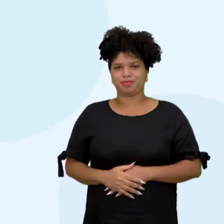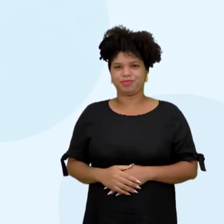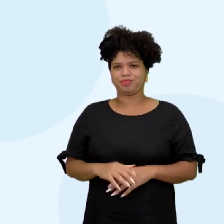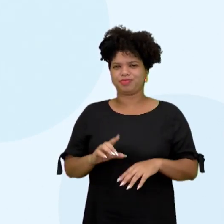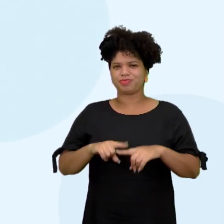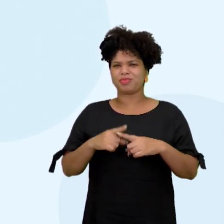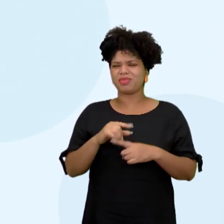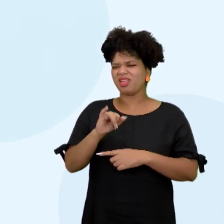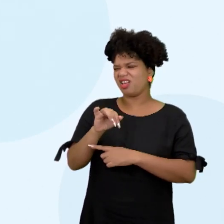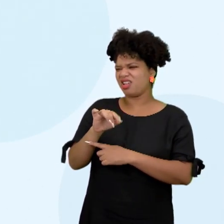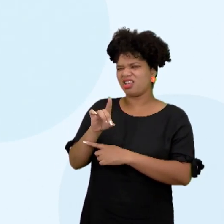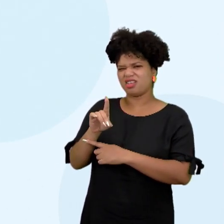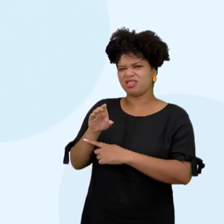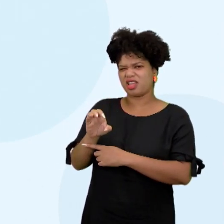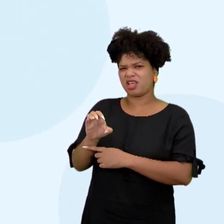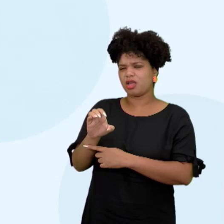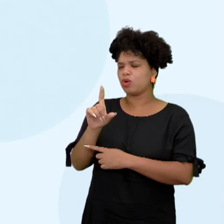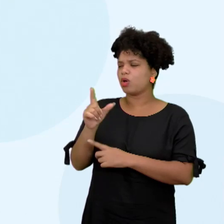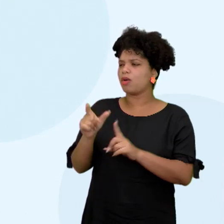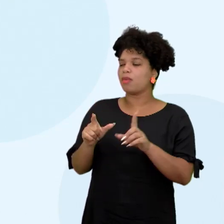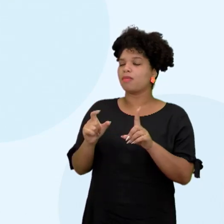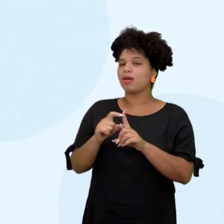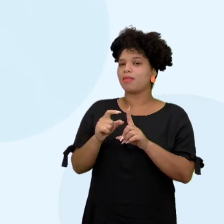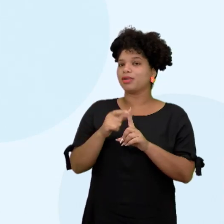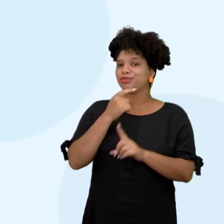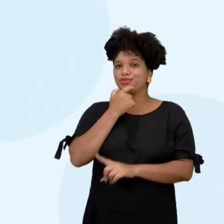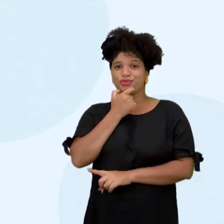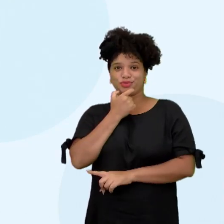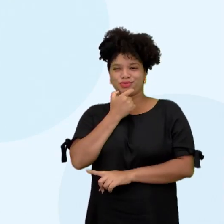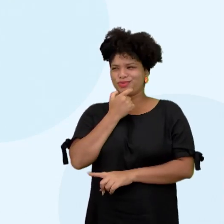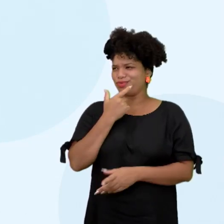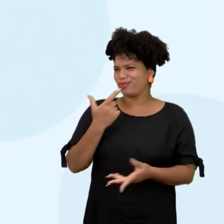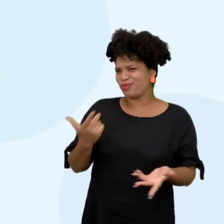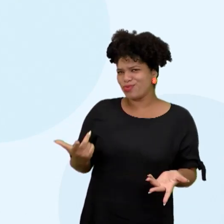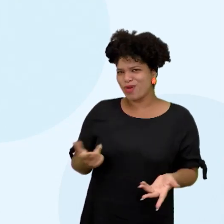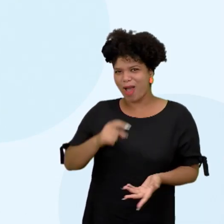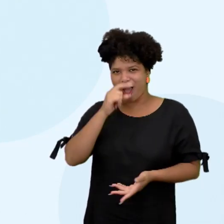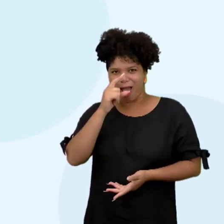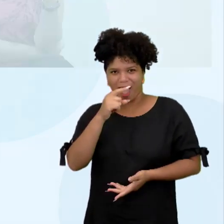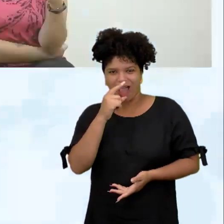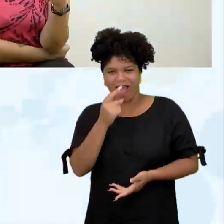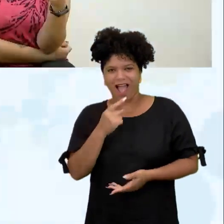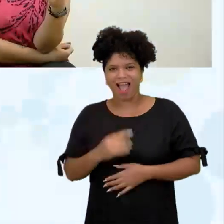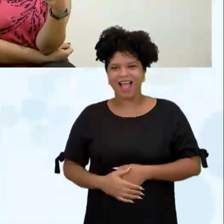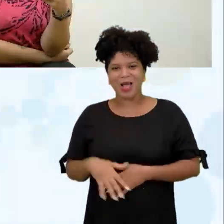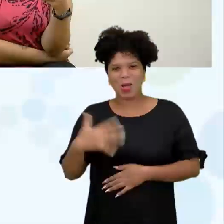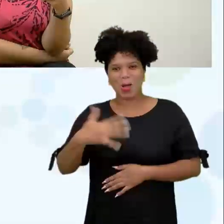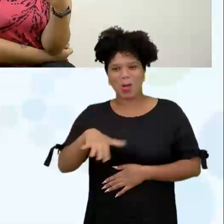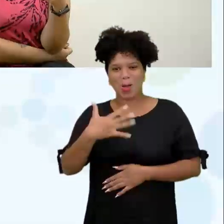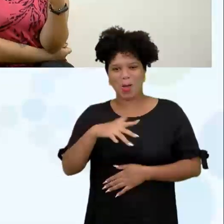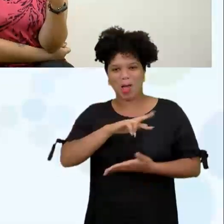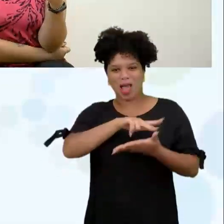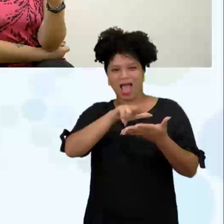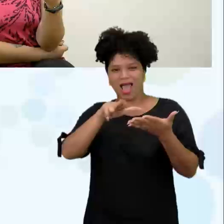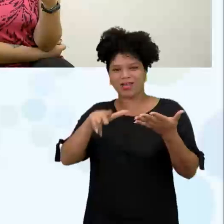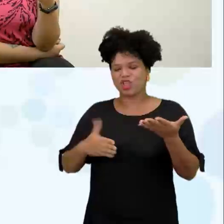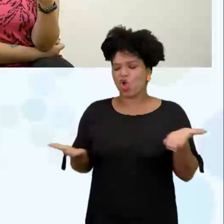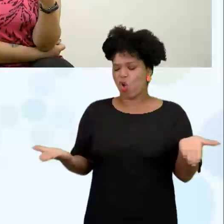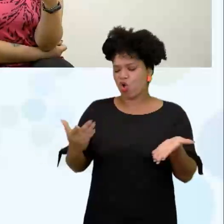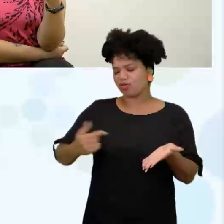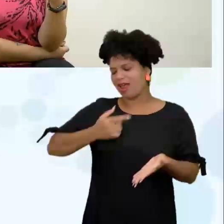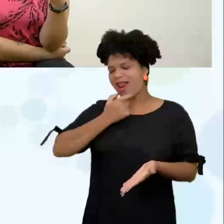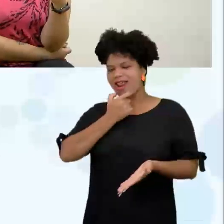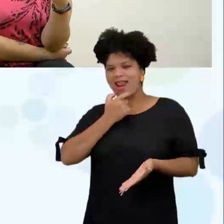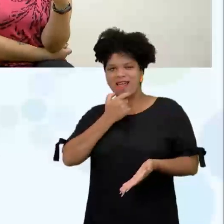significa esse IDE, que é Integrated Development Environment? Gastei em inglês. Oh, meu pai do céu, poligrota. Eu vim pra gastar o